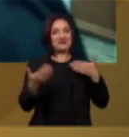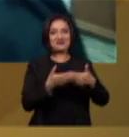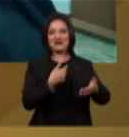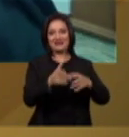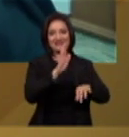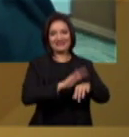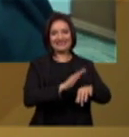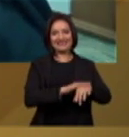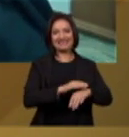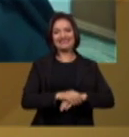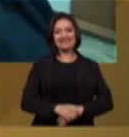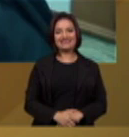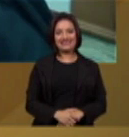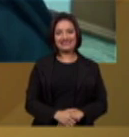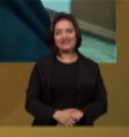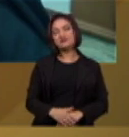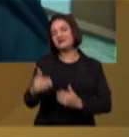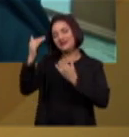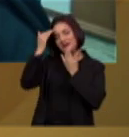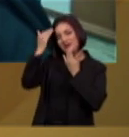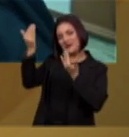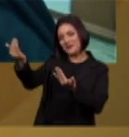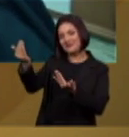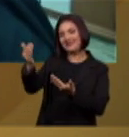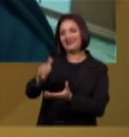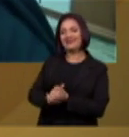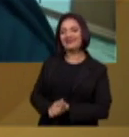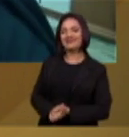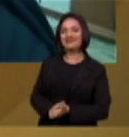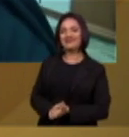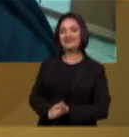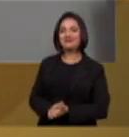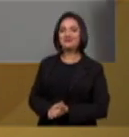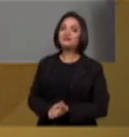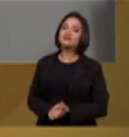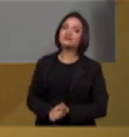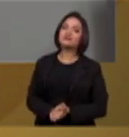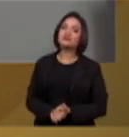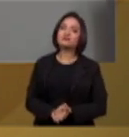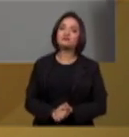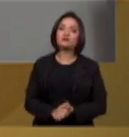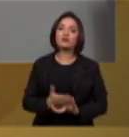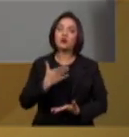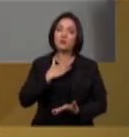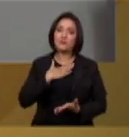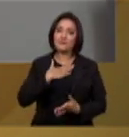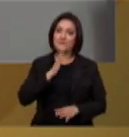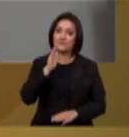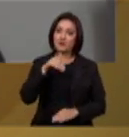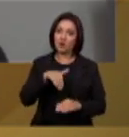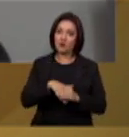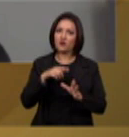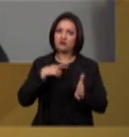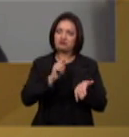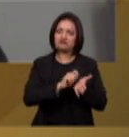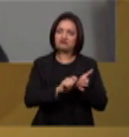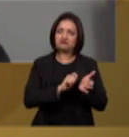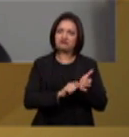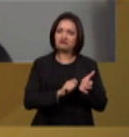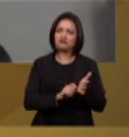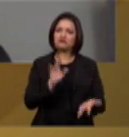tem preferência. Então, muito obrigado, ministro Marco Aurélio. Eu anoto no voto que,